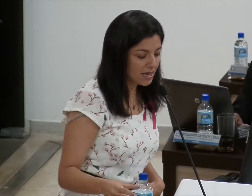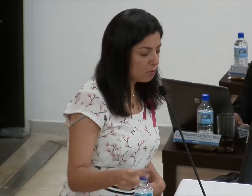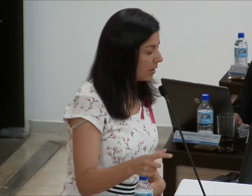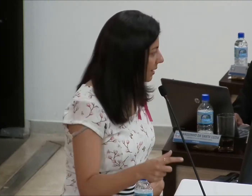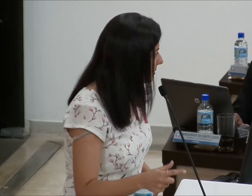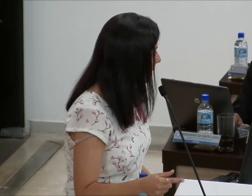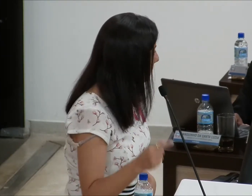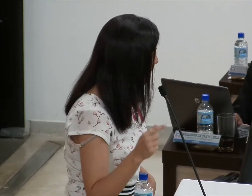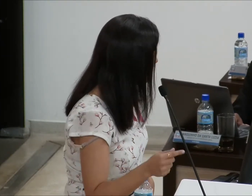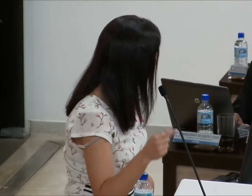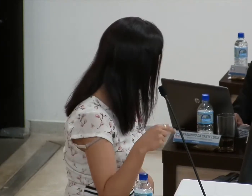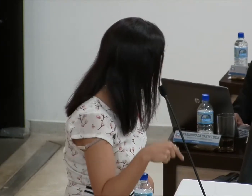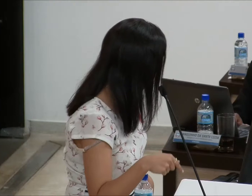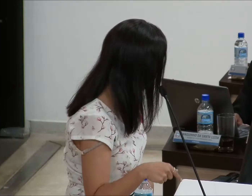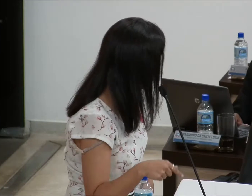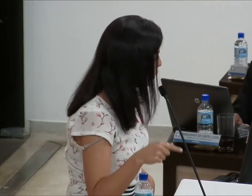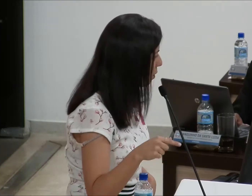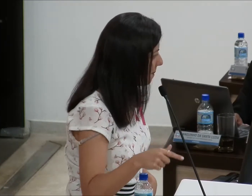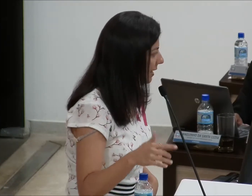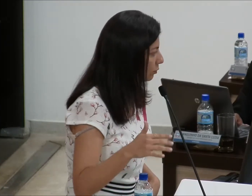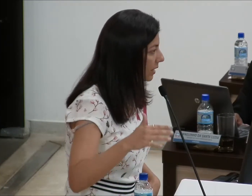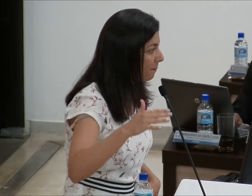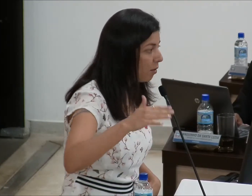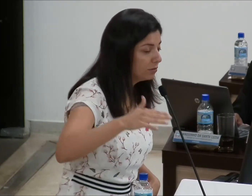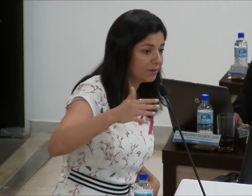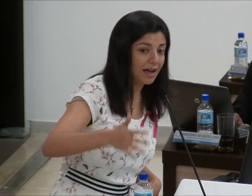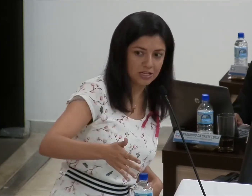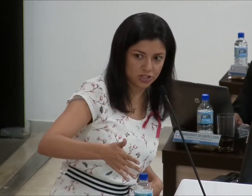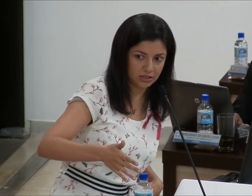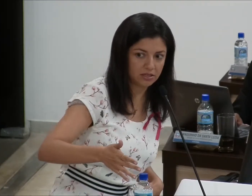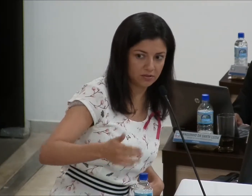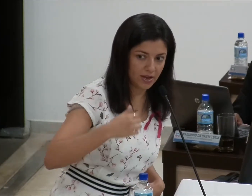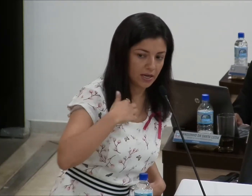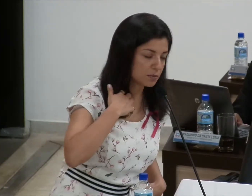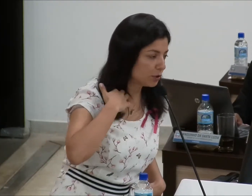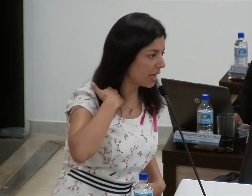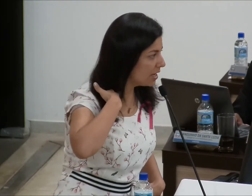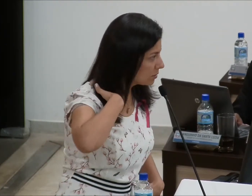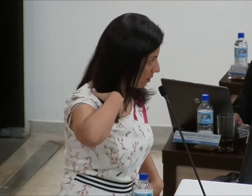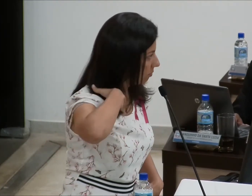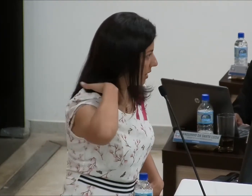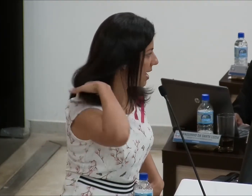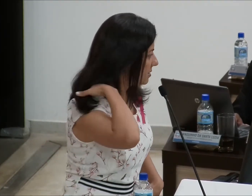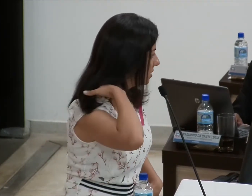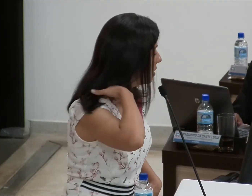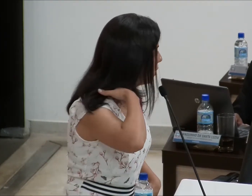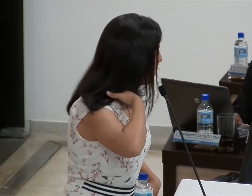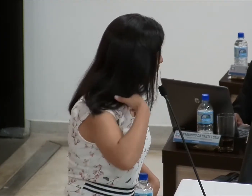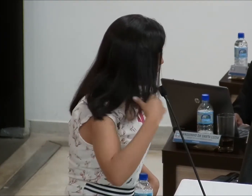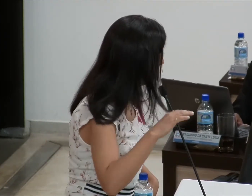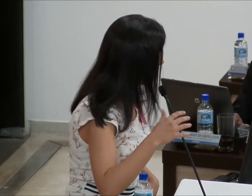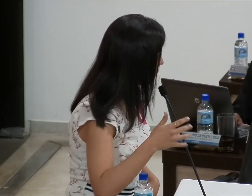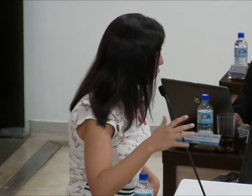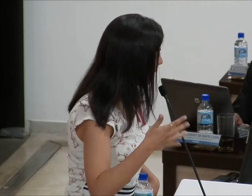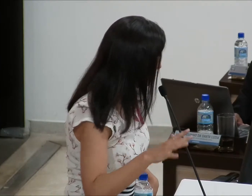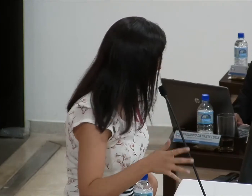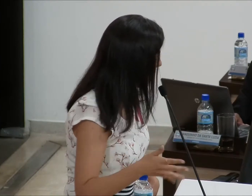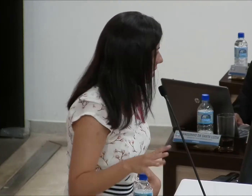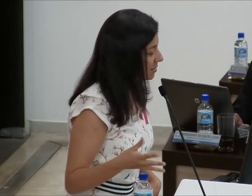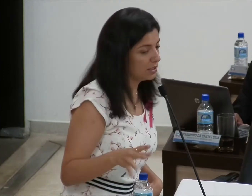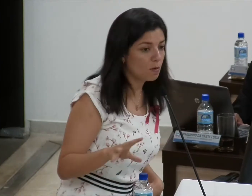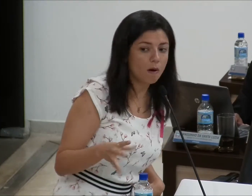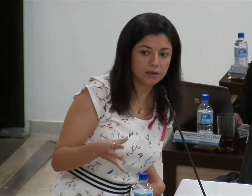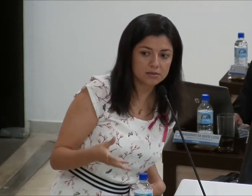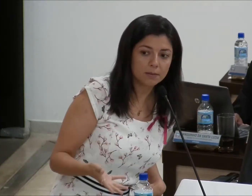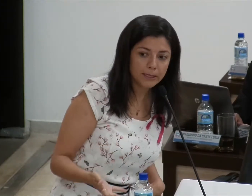de segurança, principalmente no momento da montagem das feiras, porque isso acontece por volta das